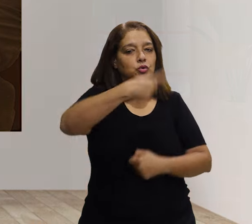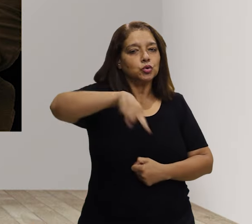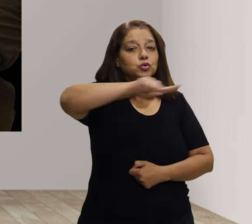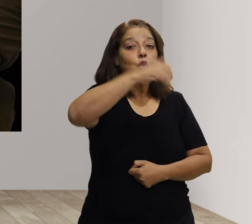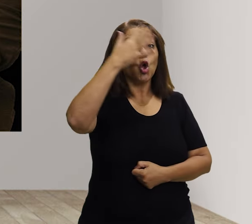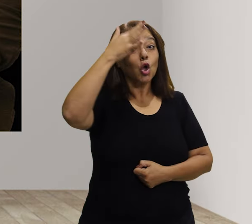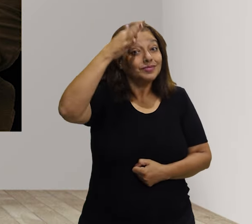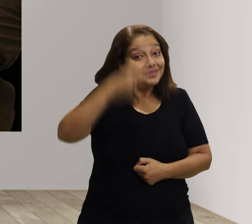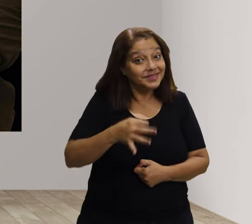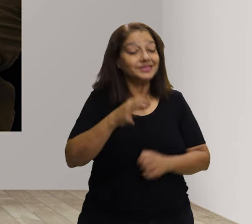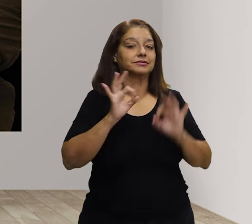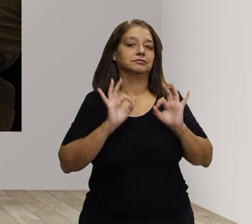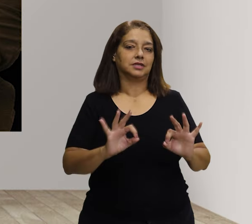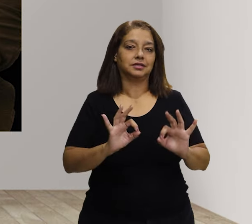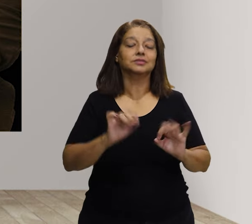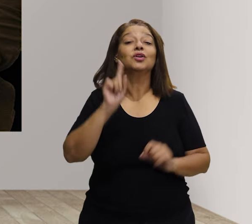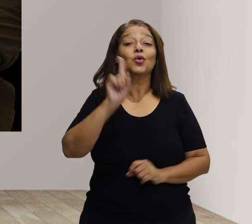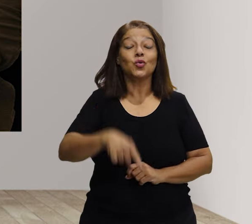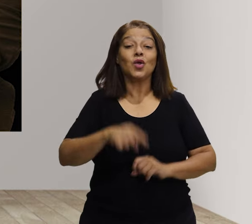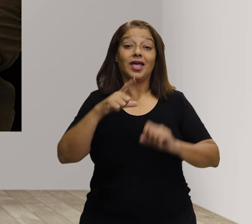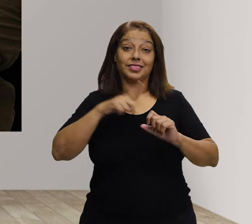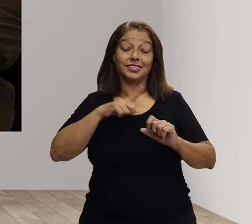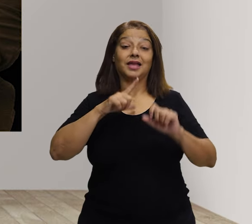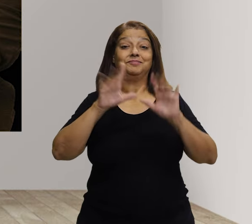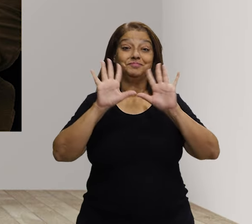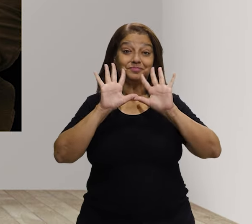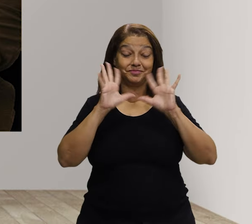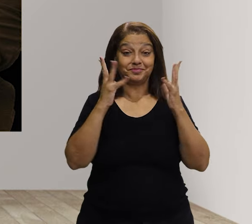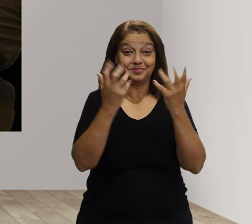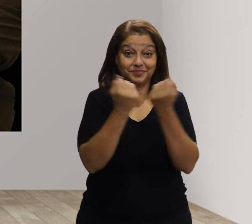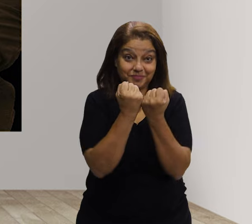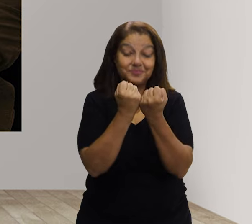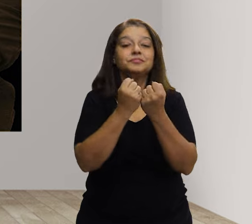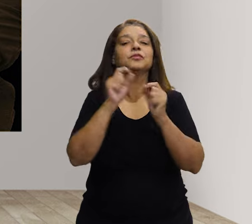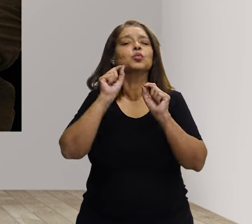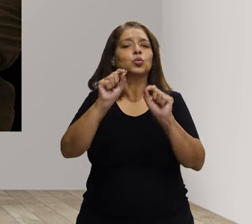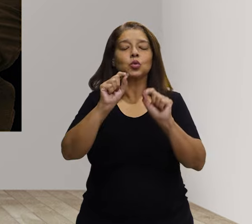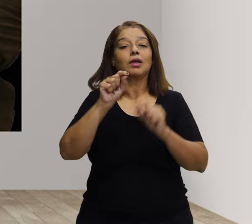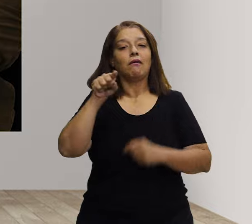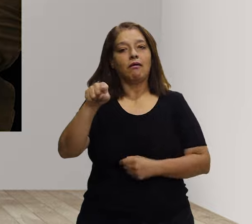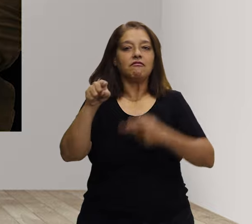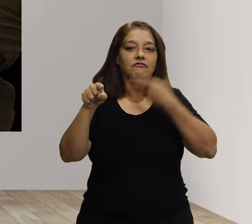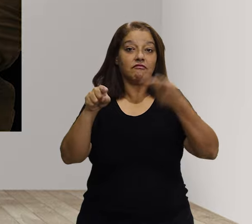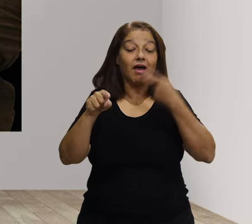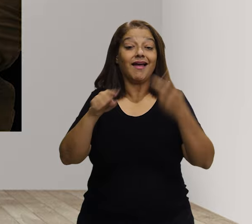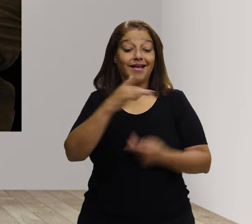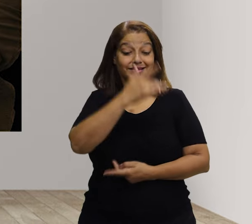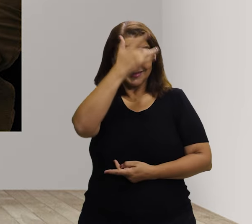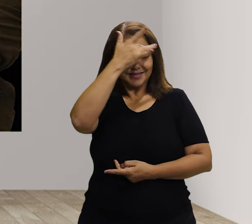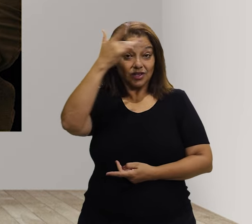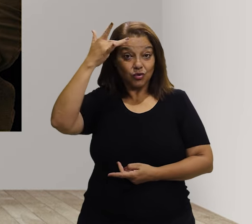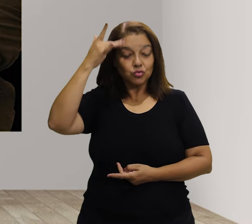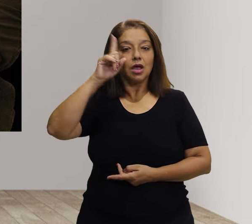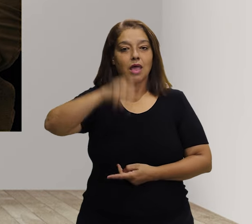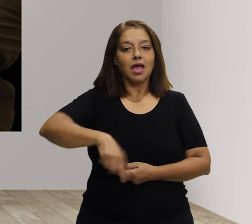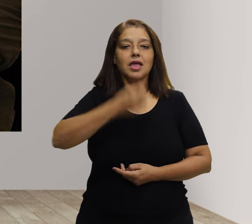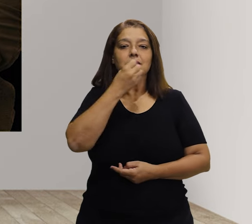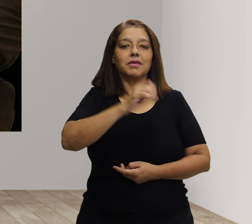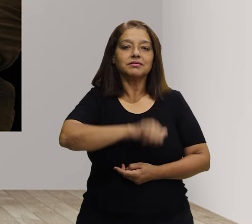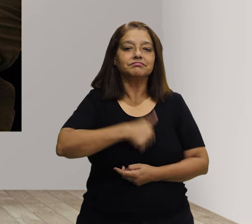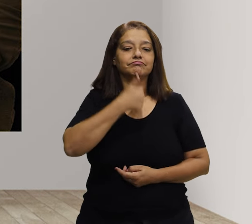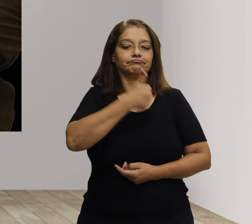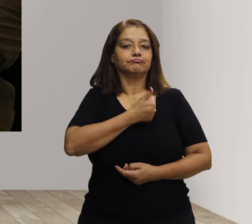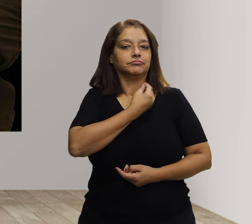é. Para a Organização Mundial de Saúde, a saúde mental é um estado de bem-estar que permite às pessoas lidarem